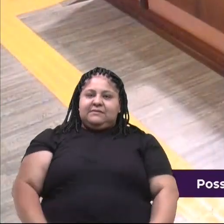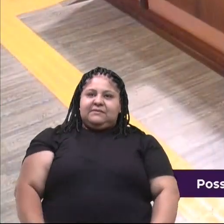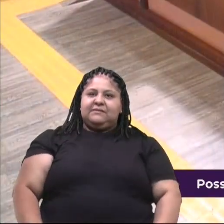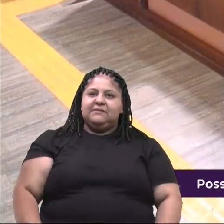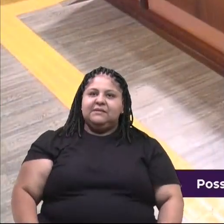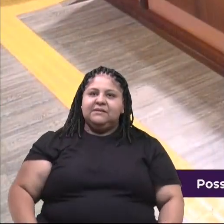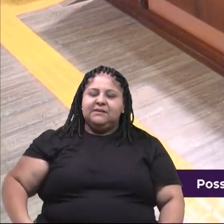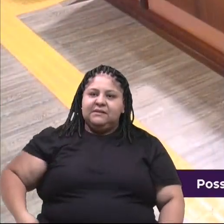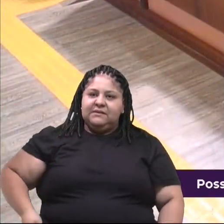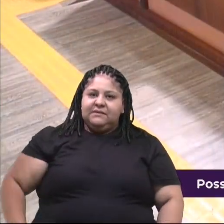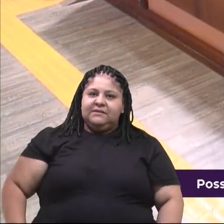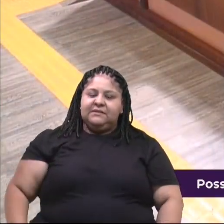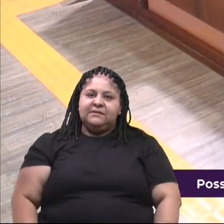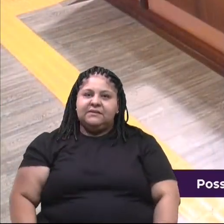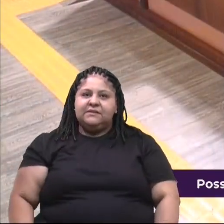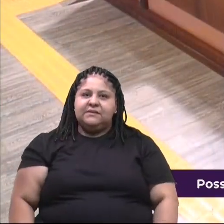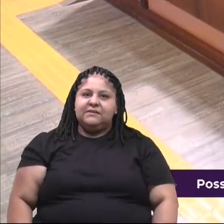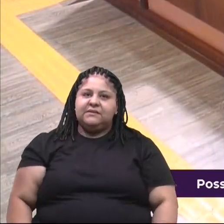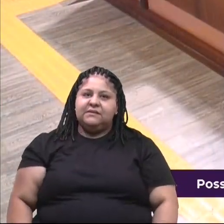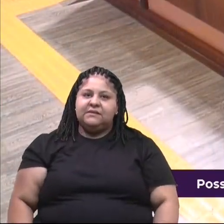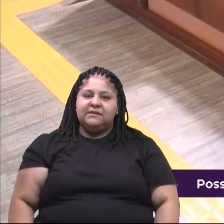ver. Bom trabalho.